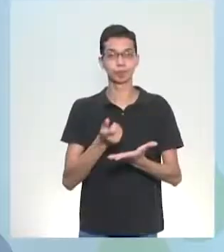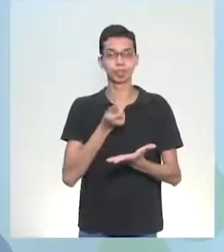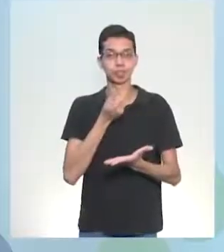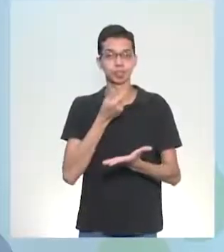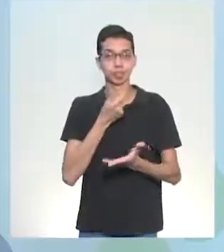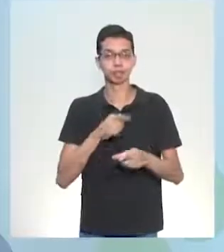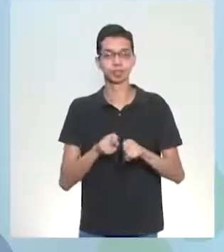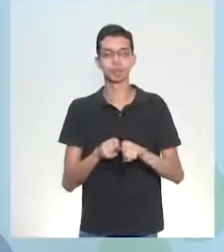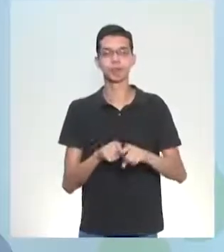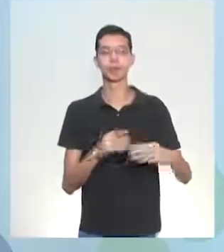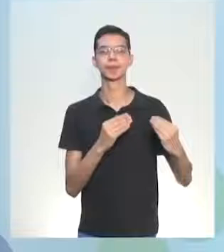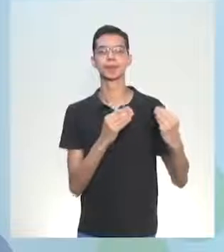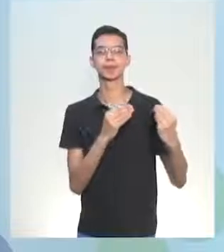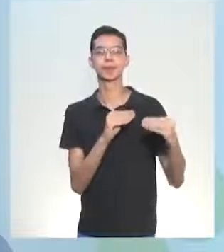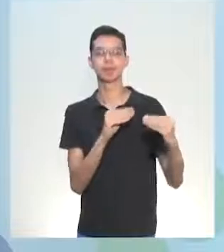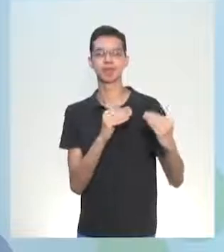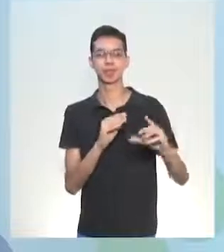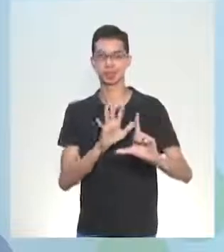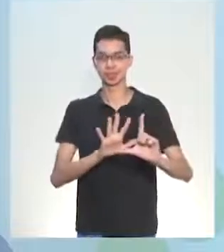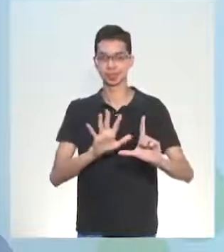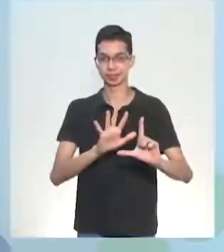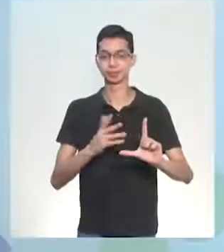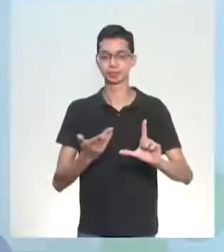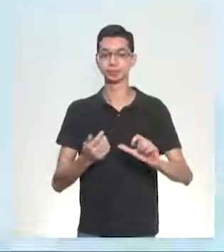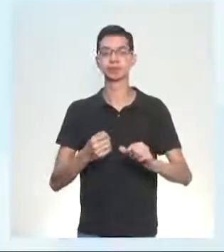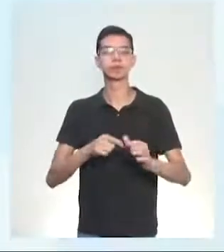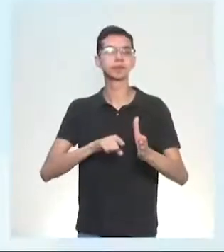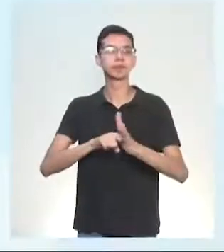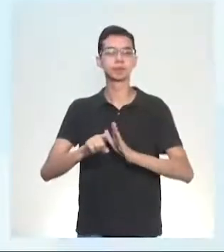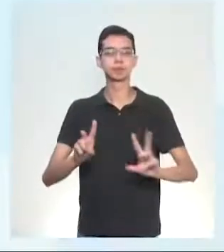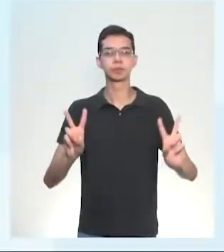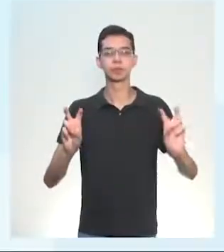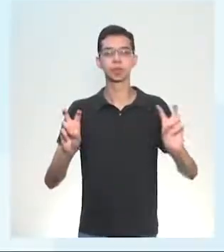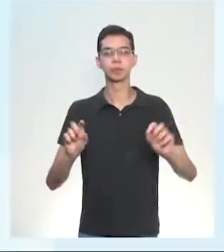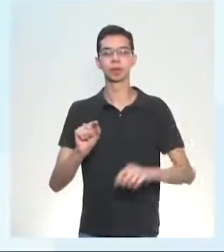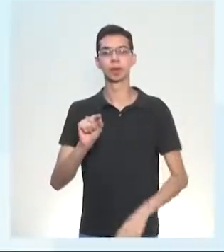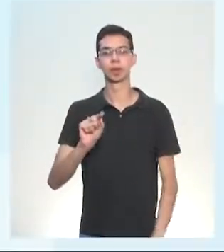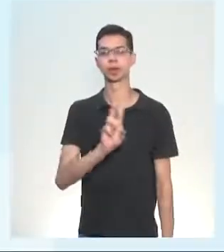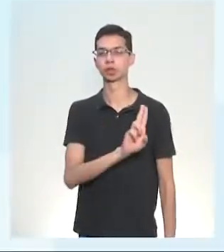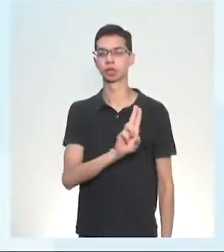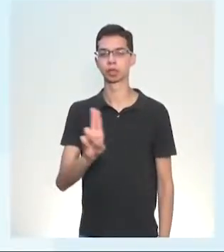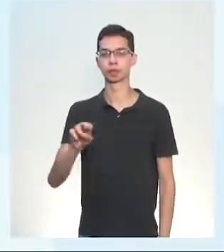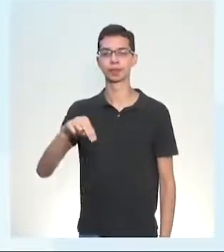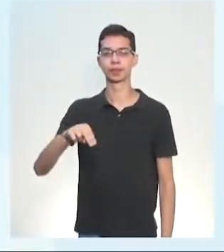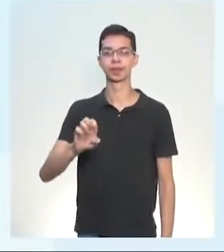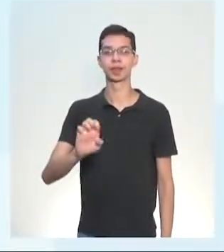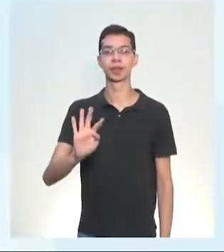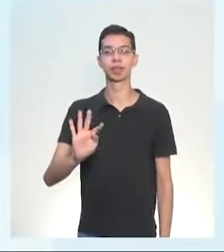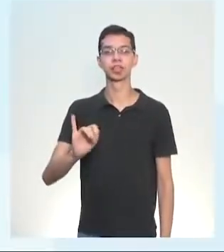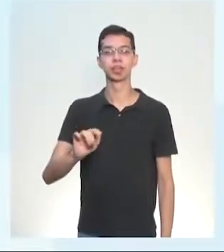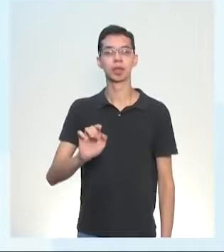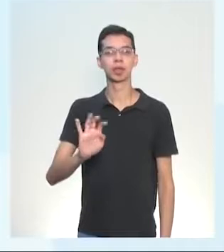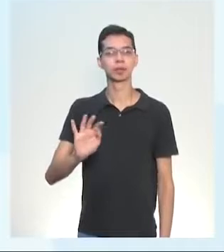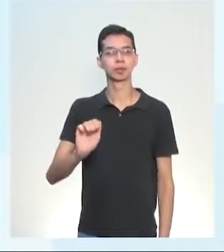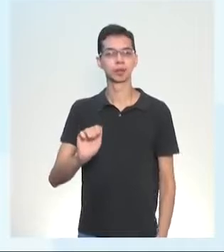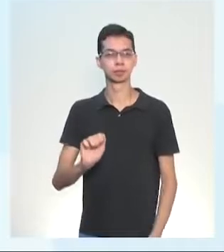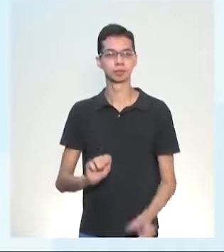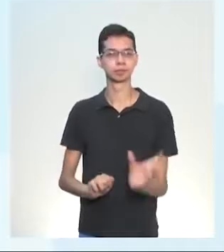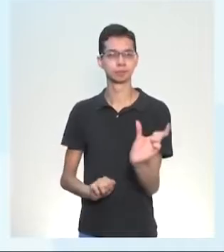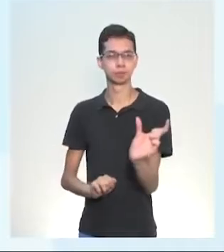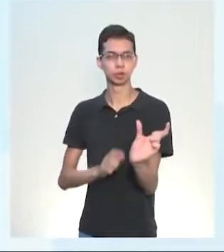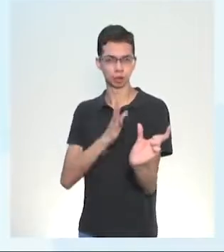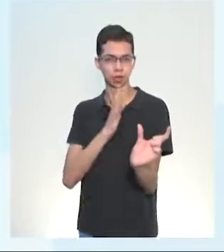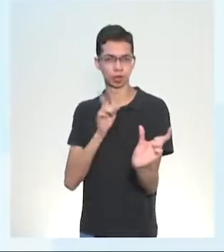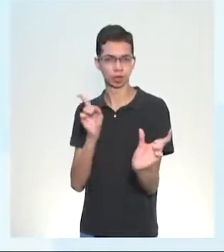Então, para vocês aí na tela, uma pergunta. E sobre netiqueta? Alguém sabe? Já ouviu falar sobre o que é isso? O que é netiqueta? Agora